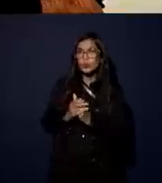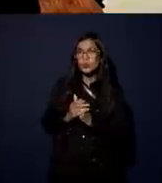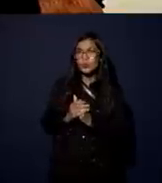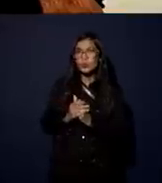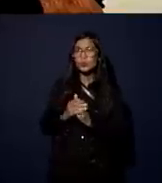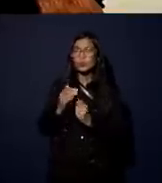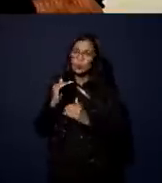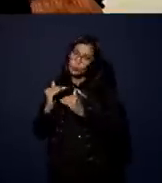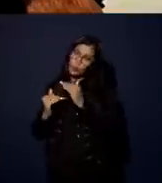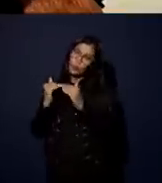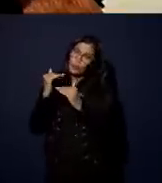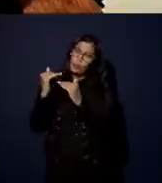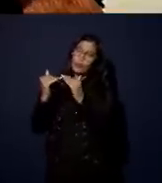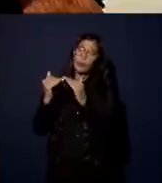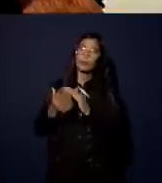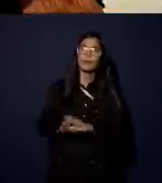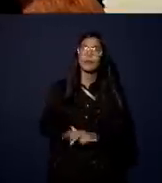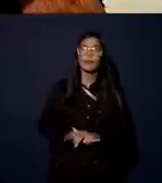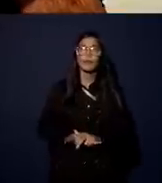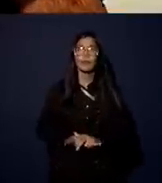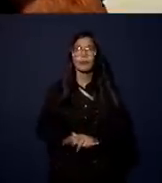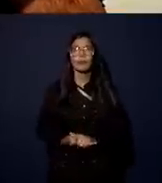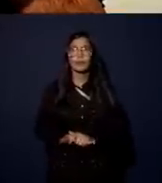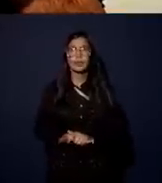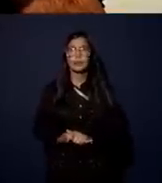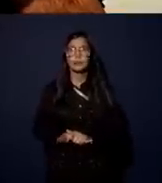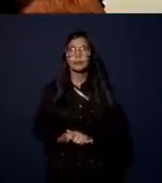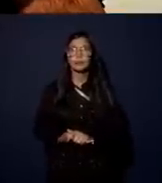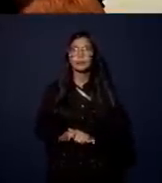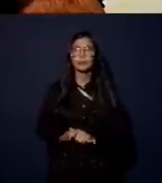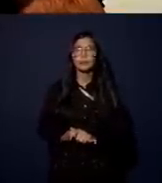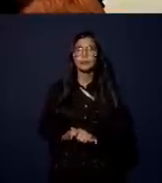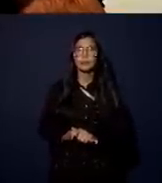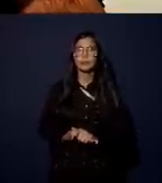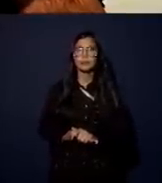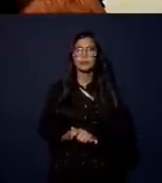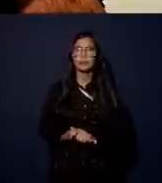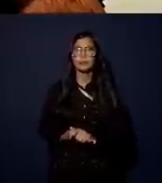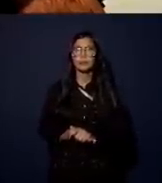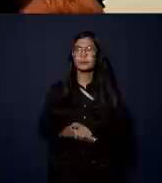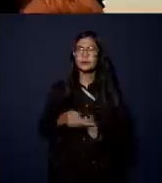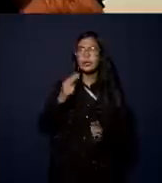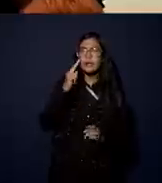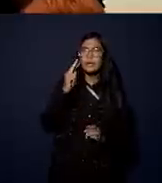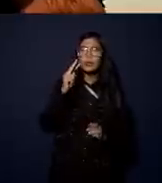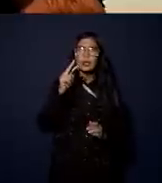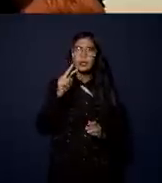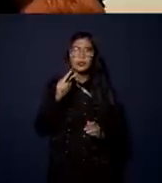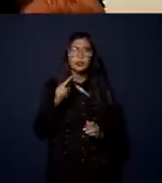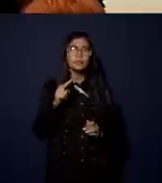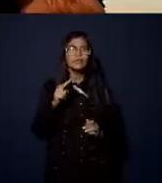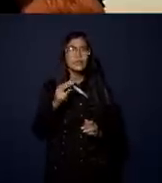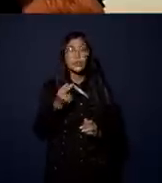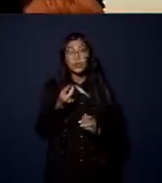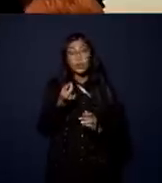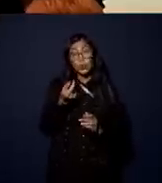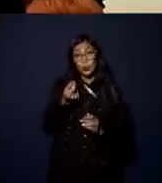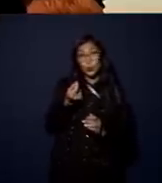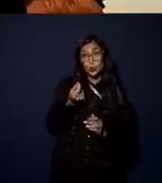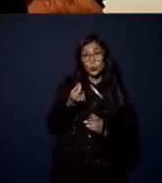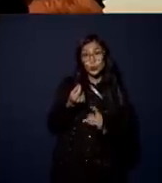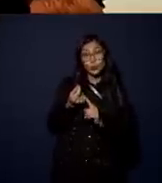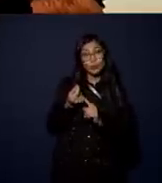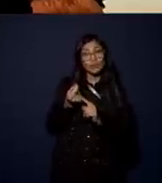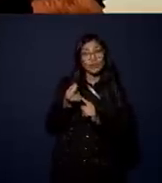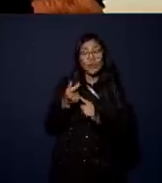subseque nte a gente também tem a mesma crise costelas que custo não é necessariamente